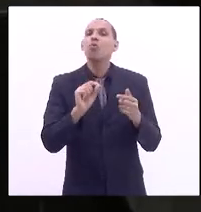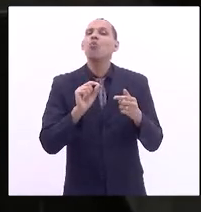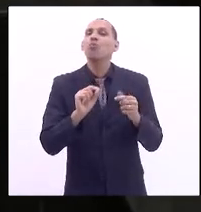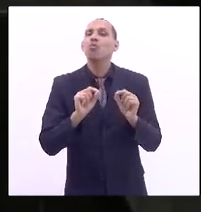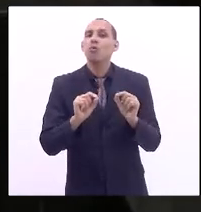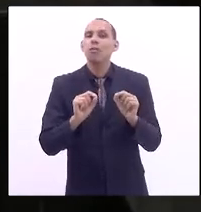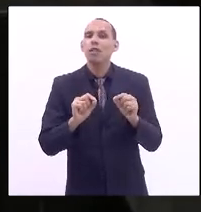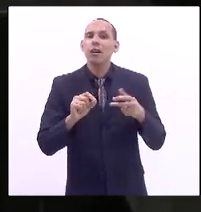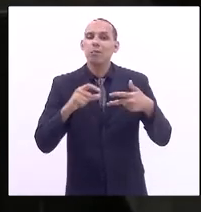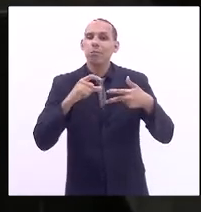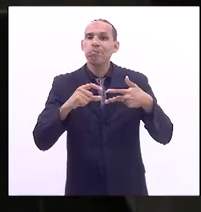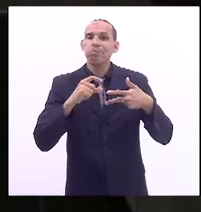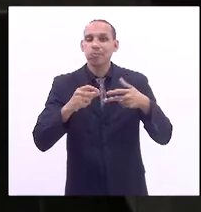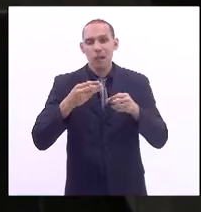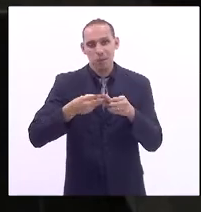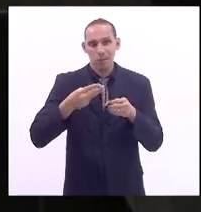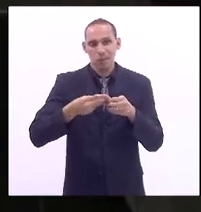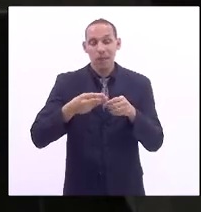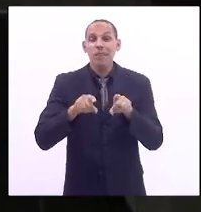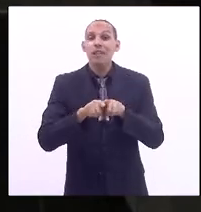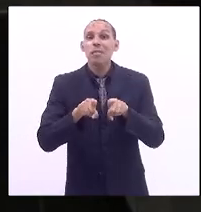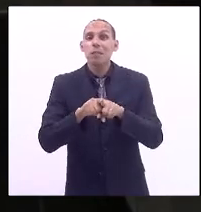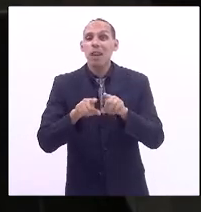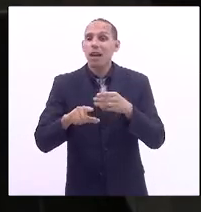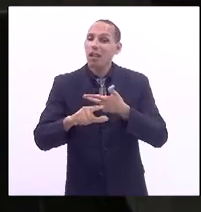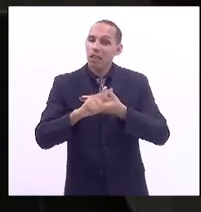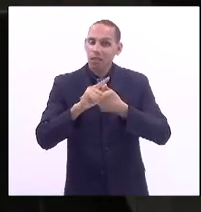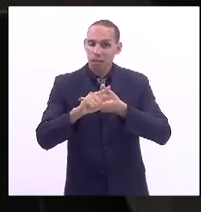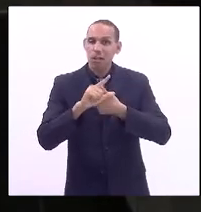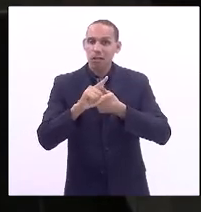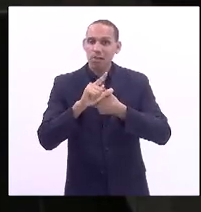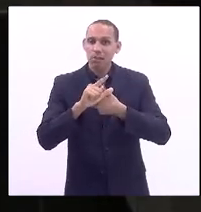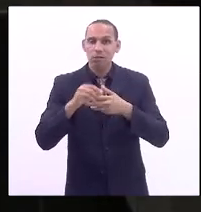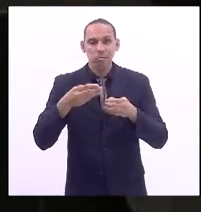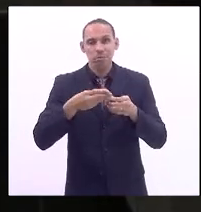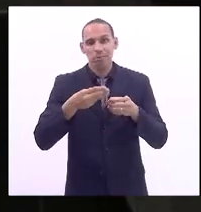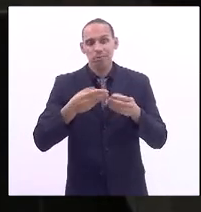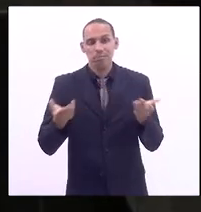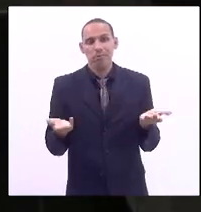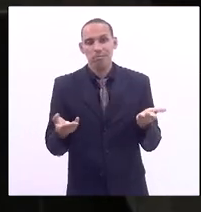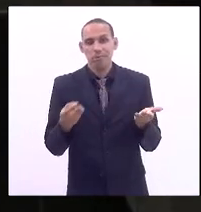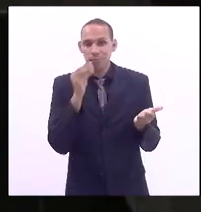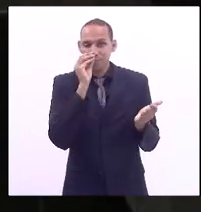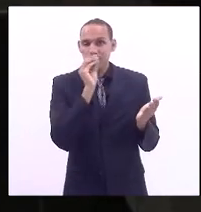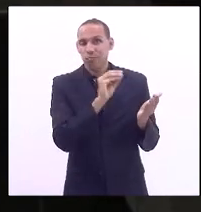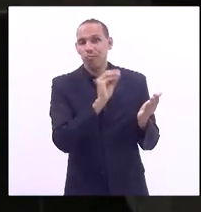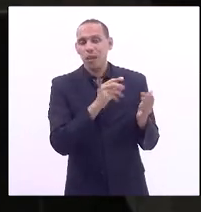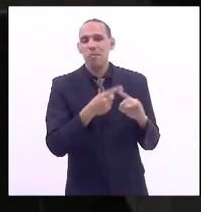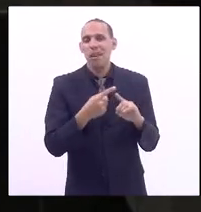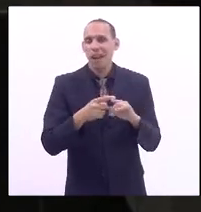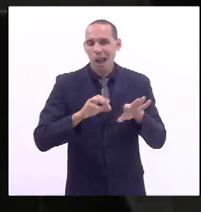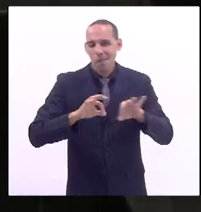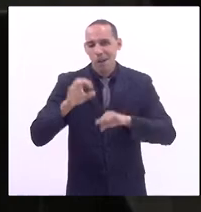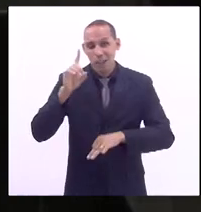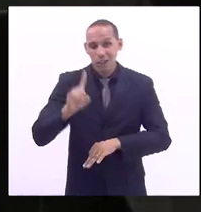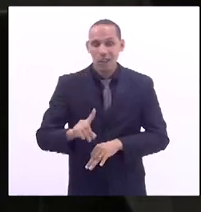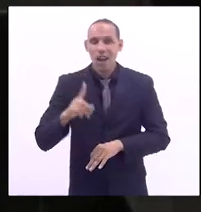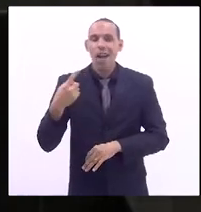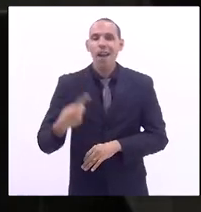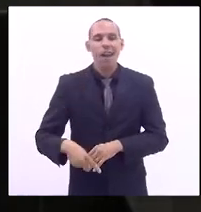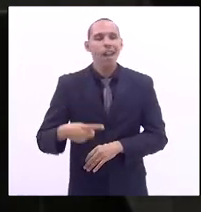executivo Municipal e legislativo Municipal porque o plano diretor